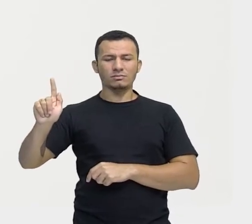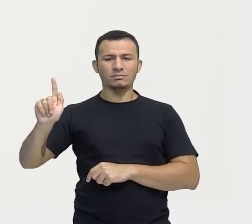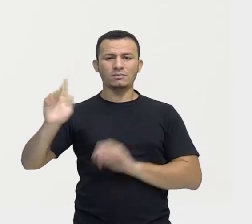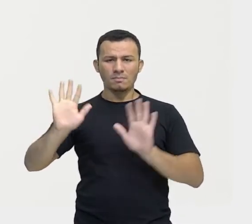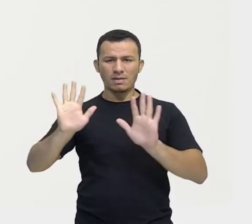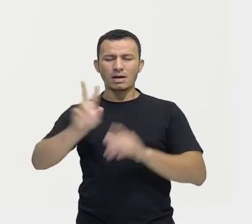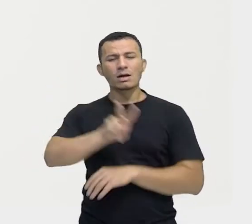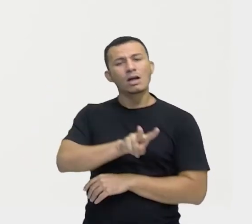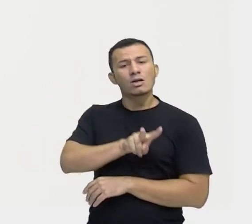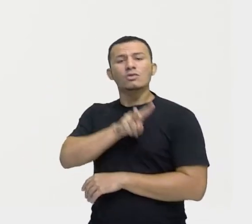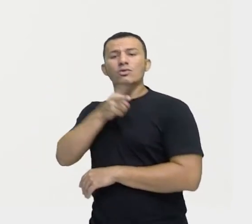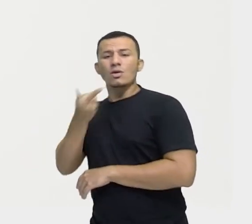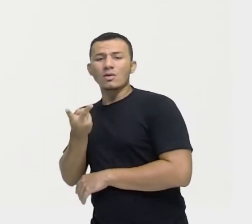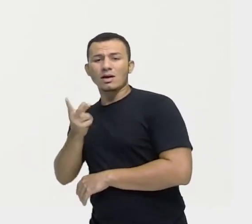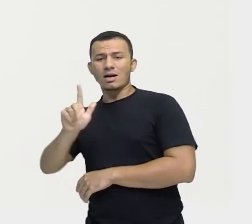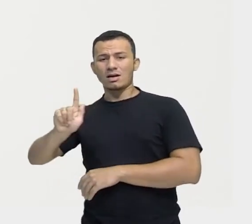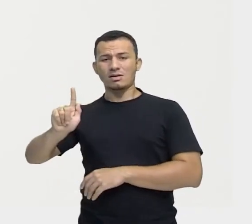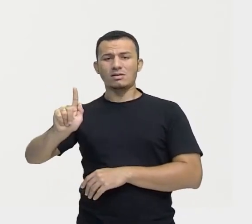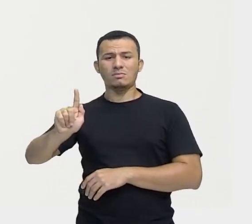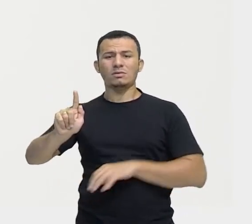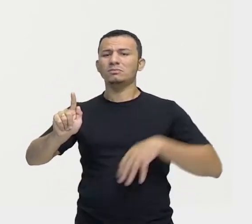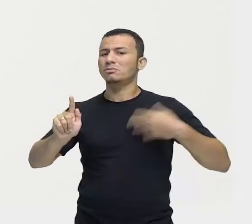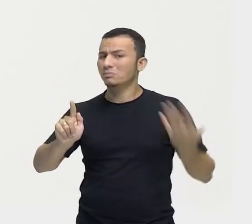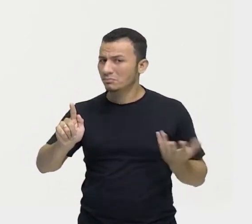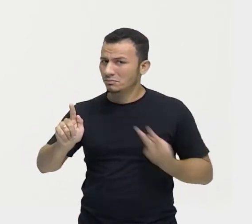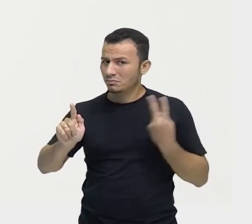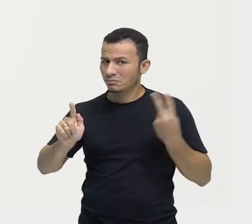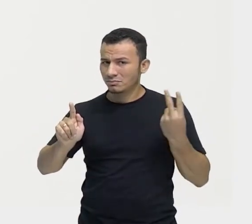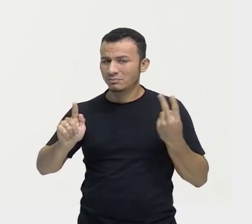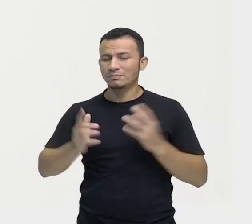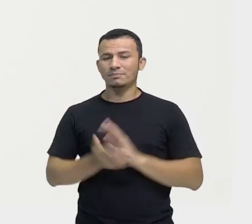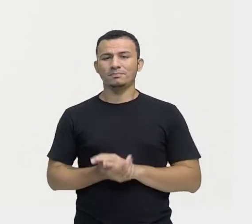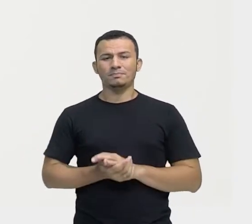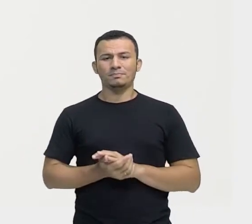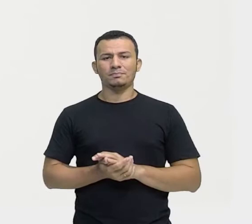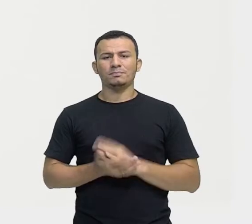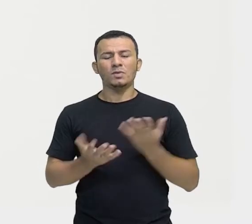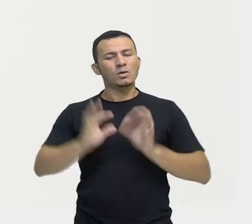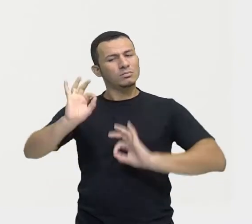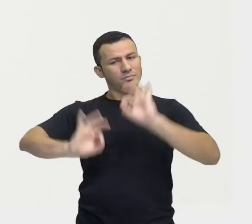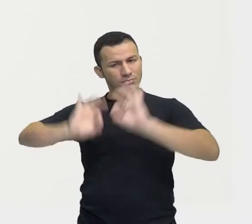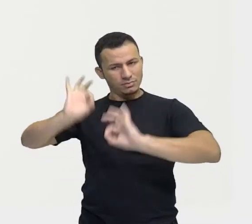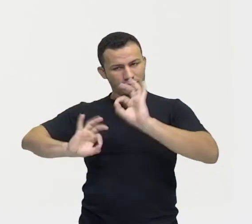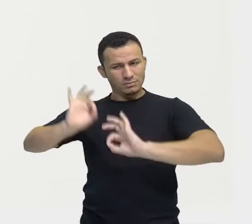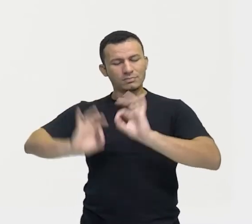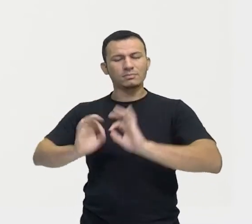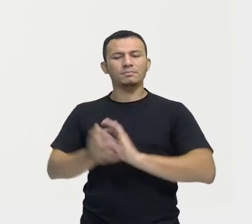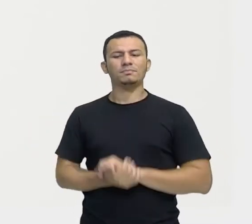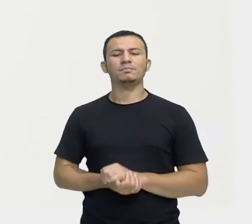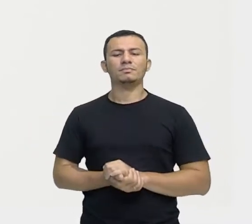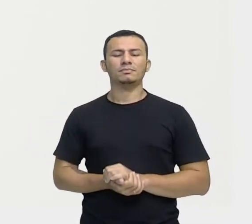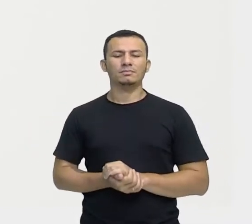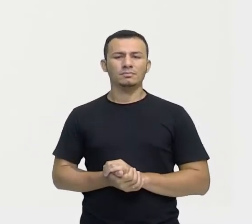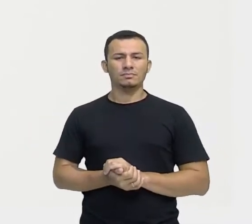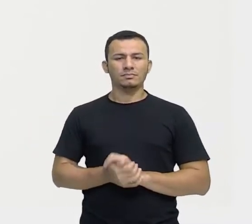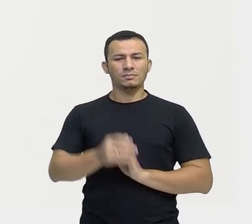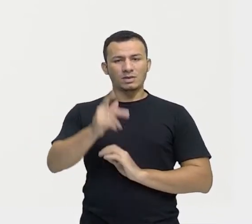em gramas? Bom, então vamos entender o seguinte, vamos colocar aqui as medidas.